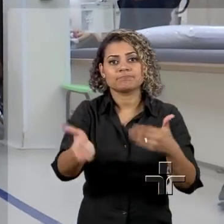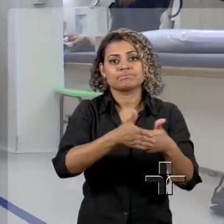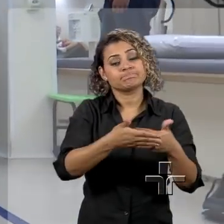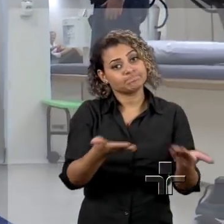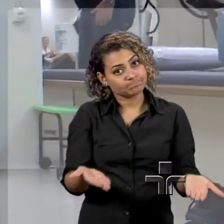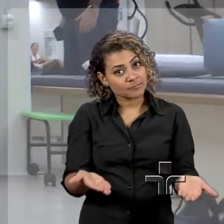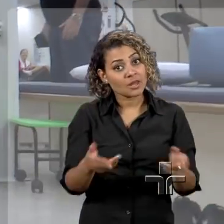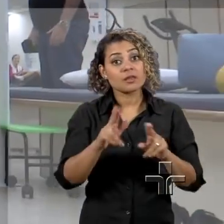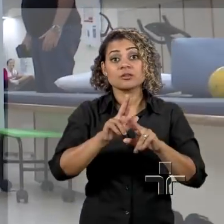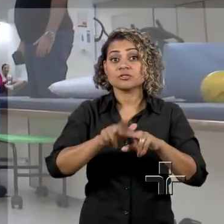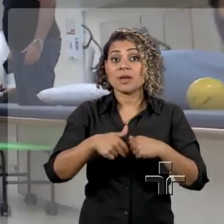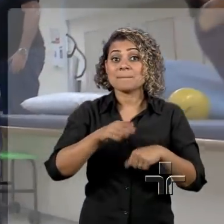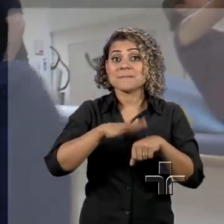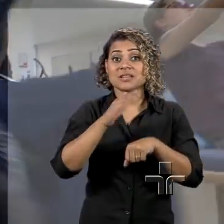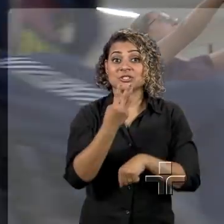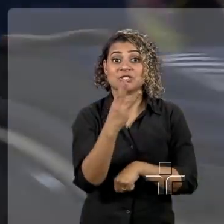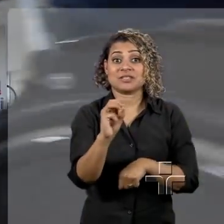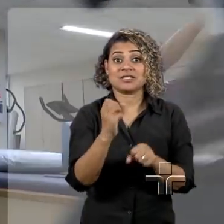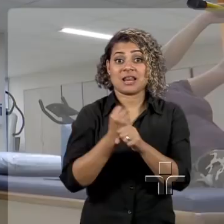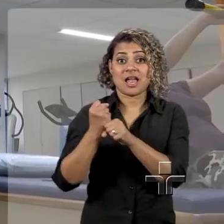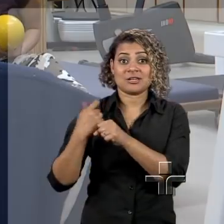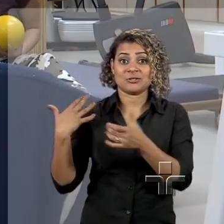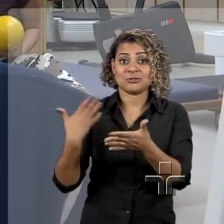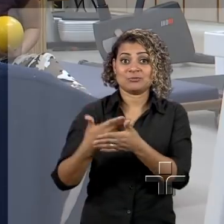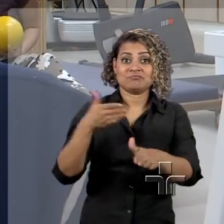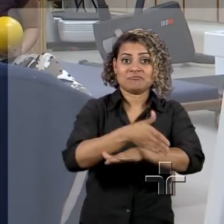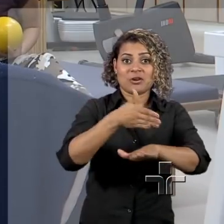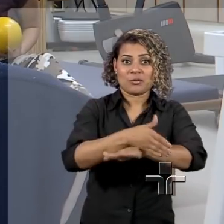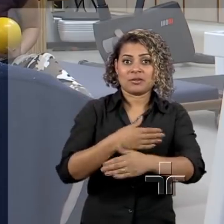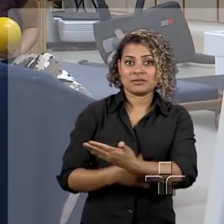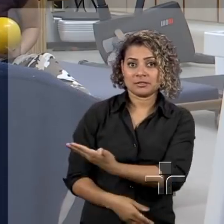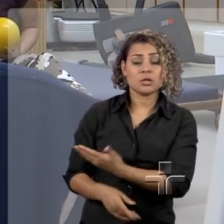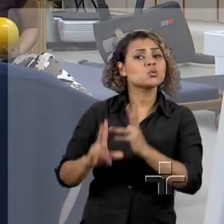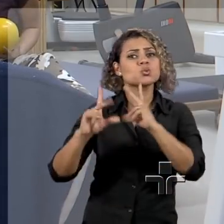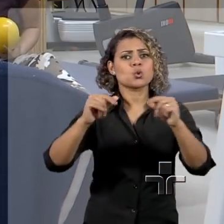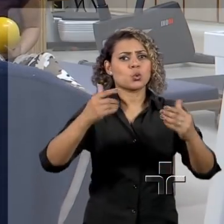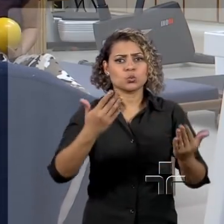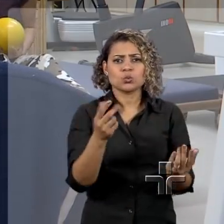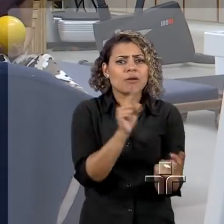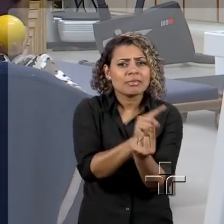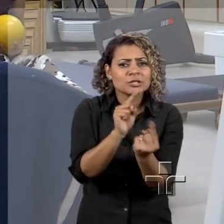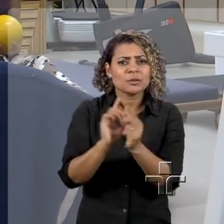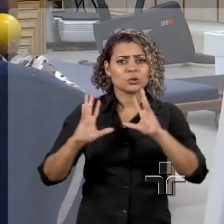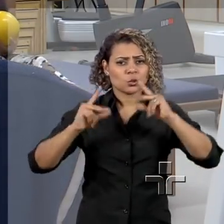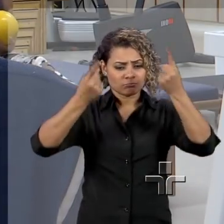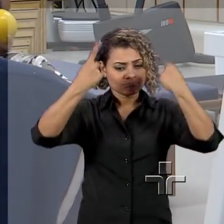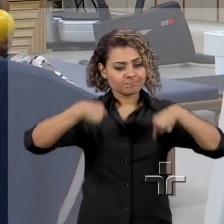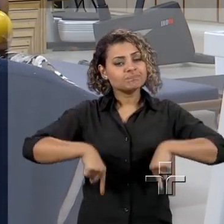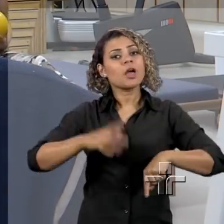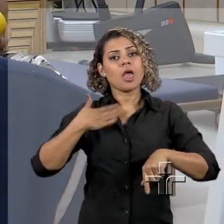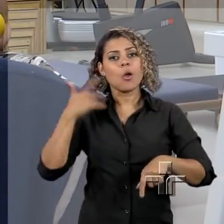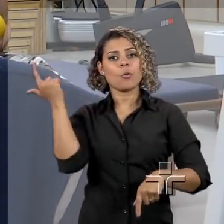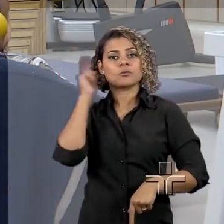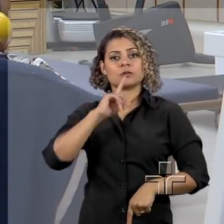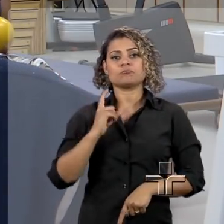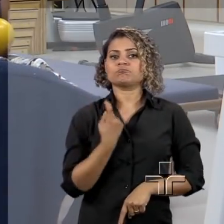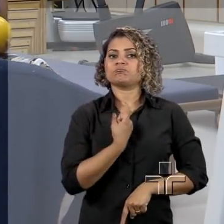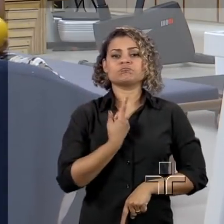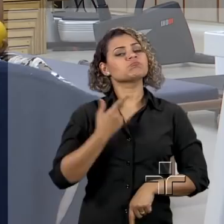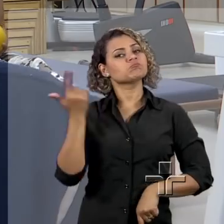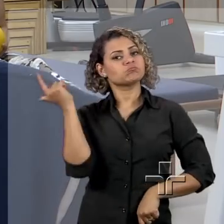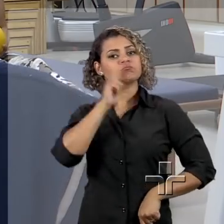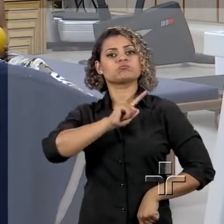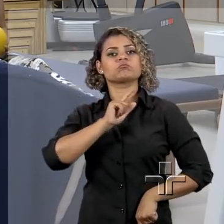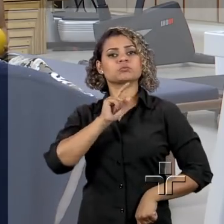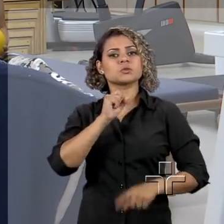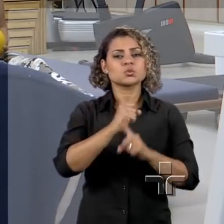de 30 anos. Todo o suporte, todo o tratamento que eu já tive aqui na ACD me deu condições de viver socialmente e